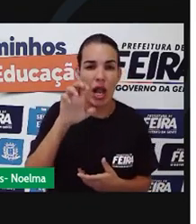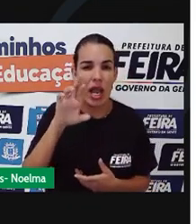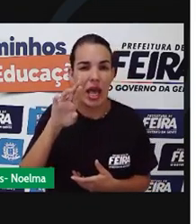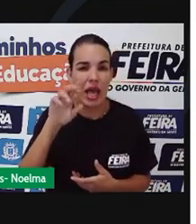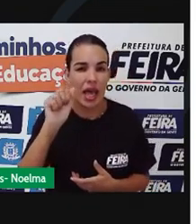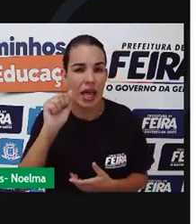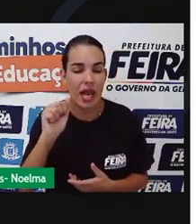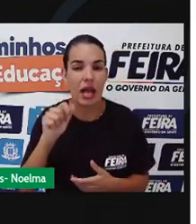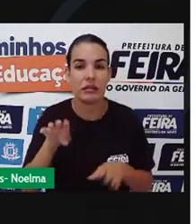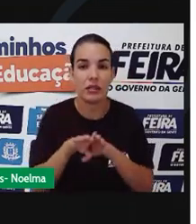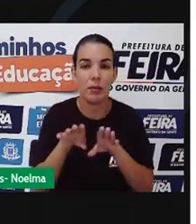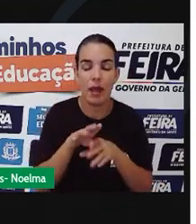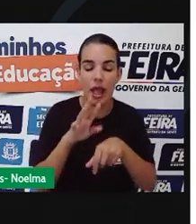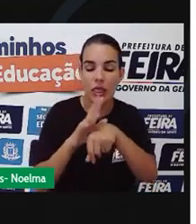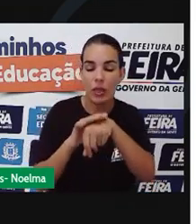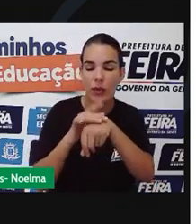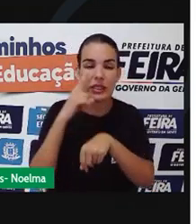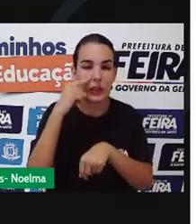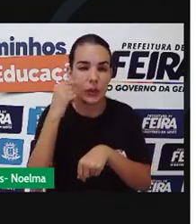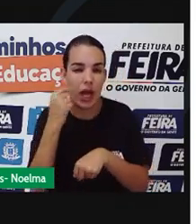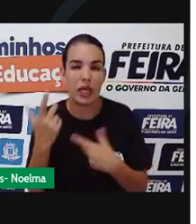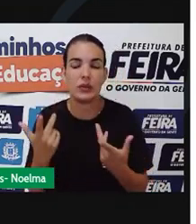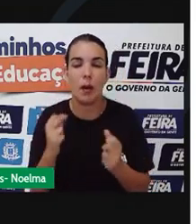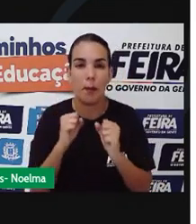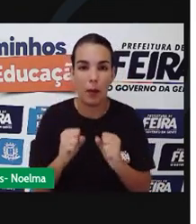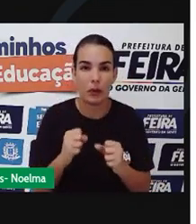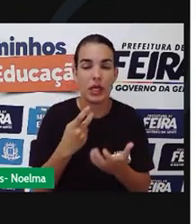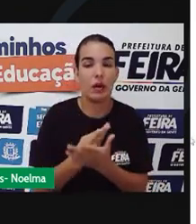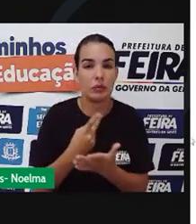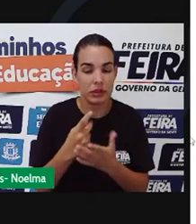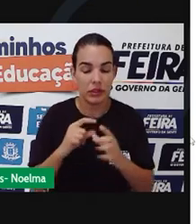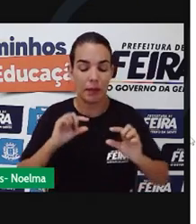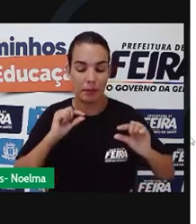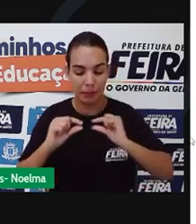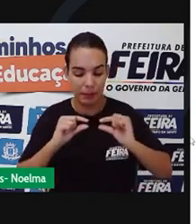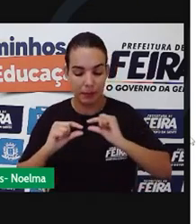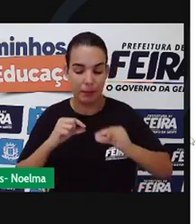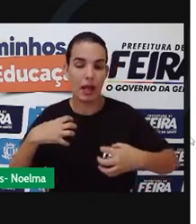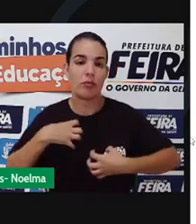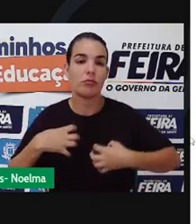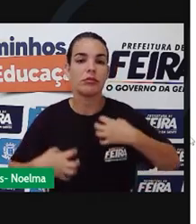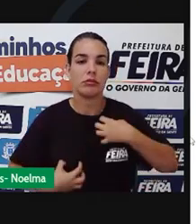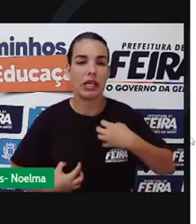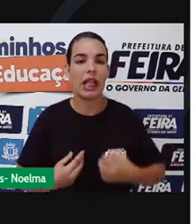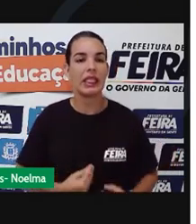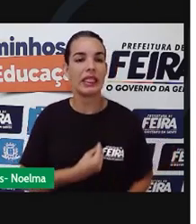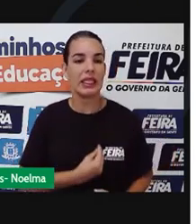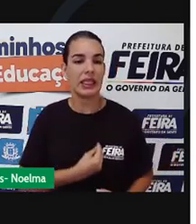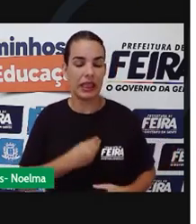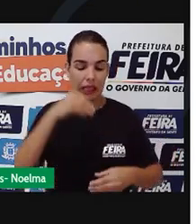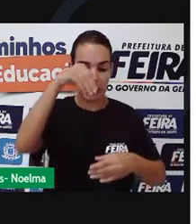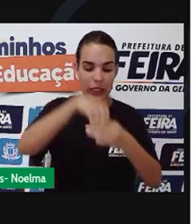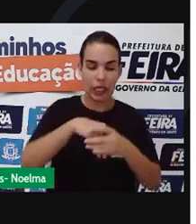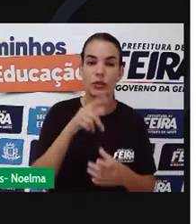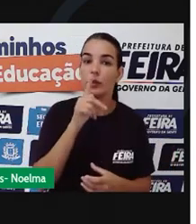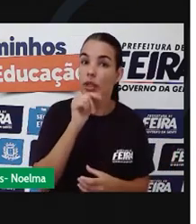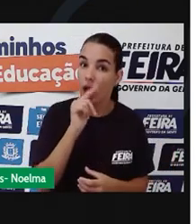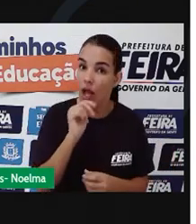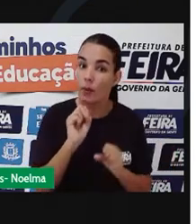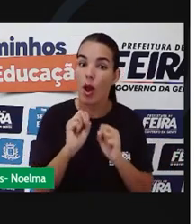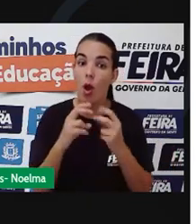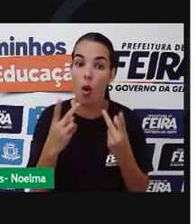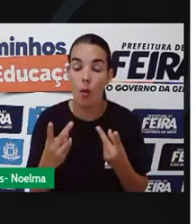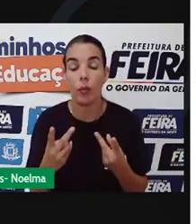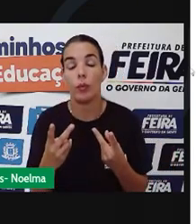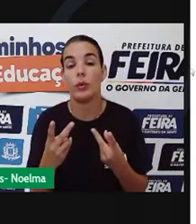e leptospirose podem ser provocadas por microrganismos existentes na o ovo os alimentos e causar